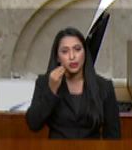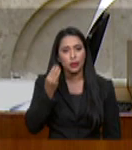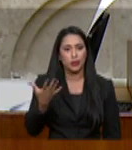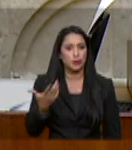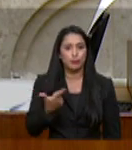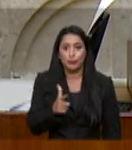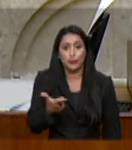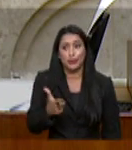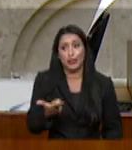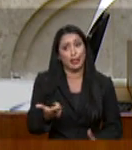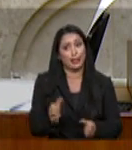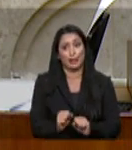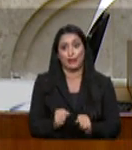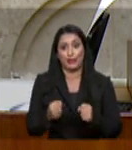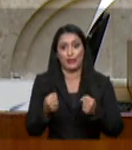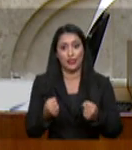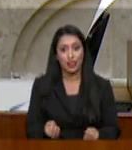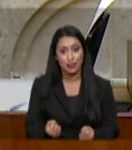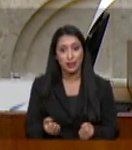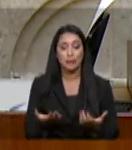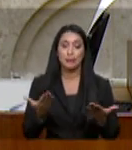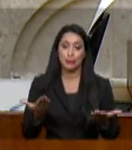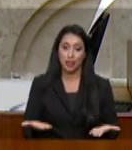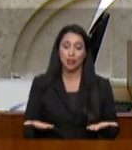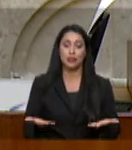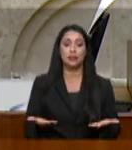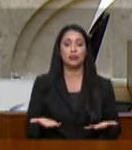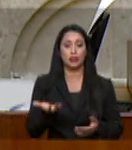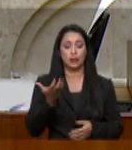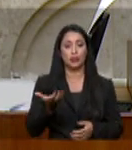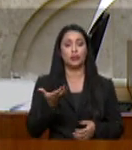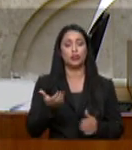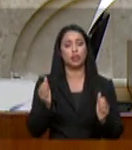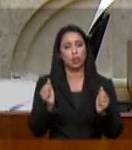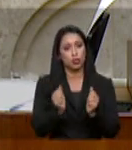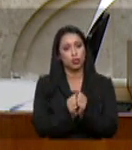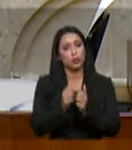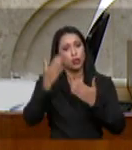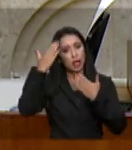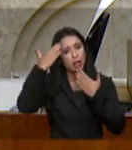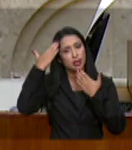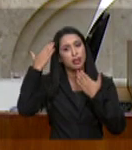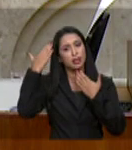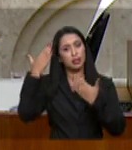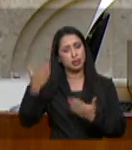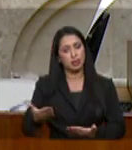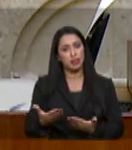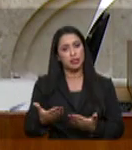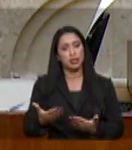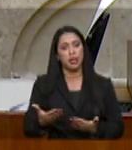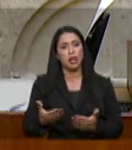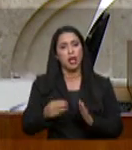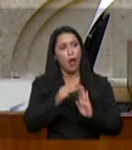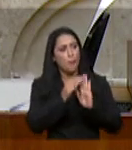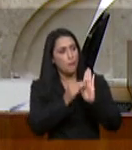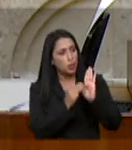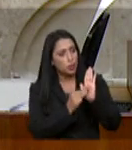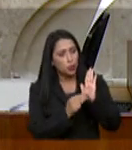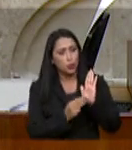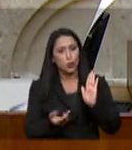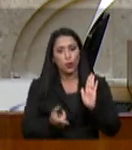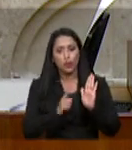absolutamente indefensável Eu também queria me associar todos os colegas agradecer a metodologia utilizada